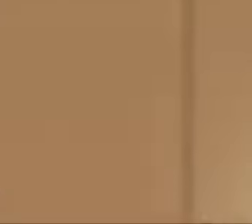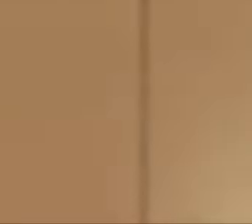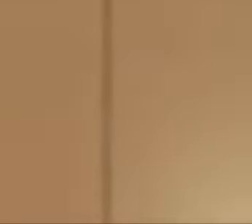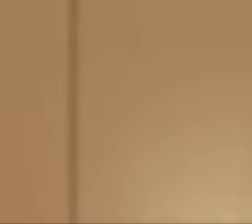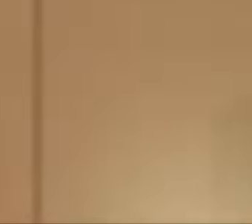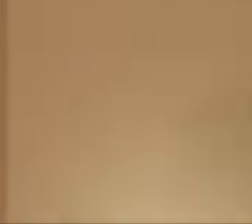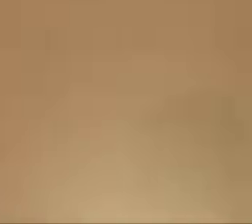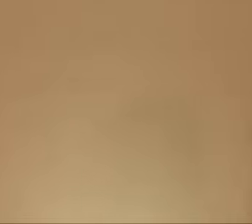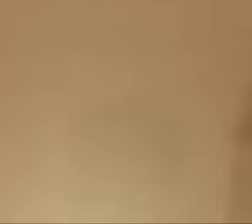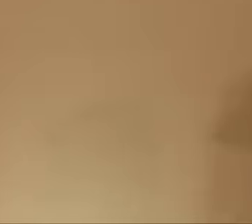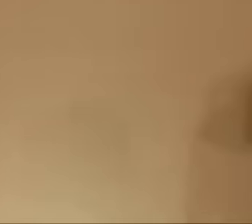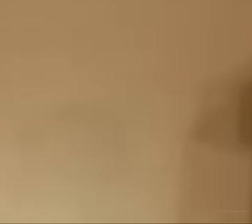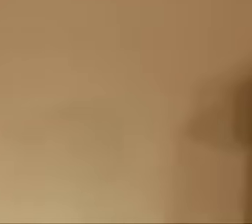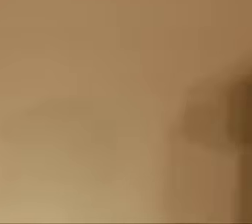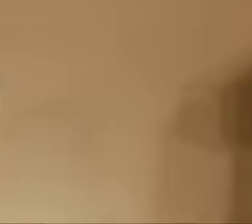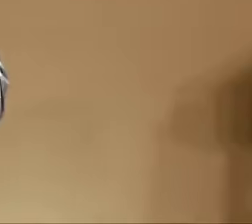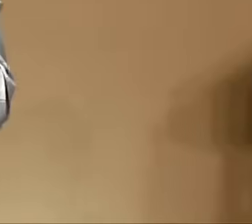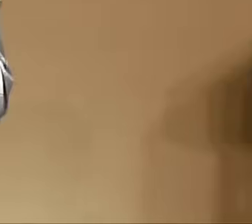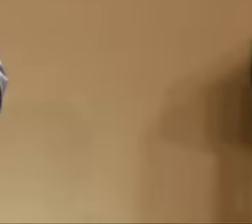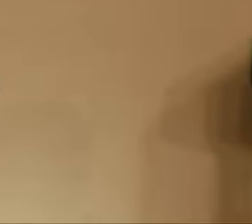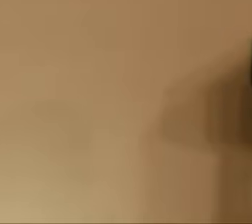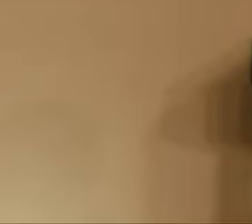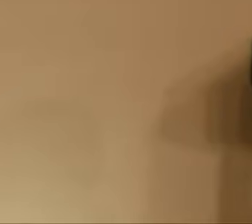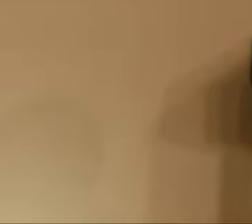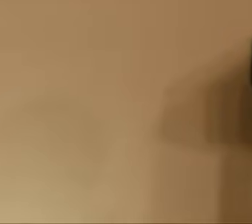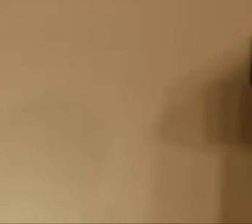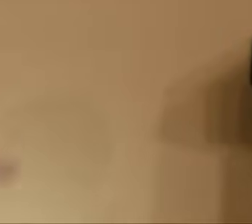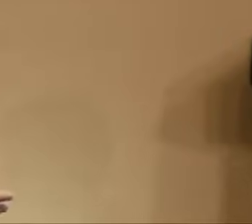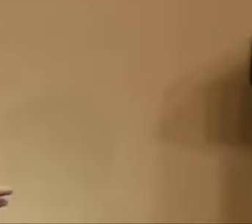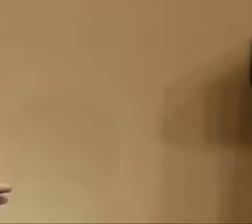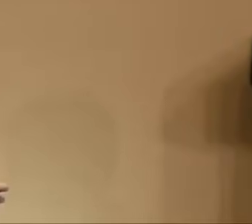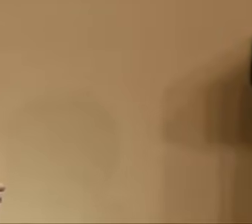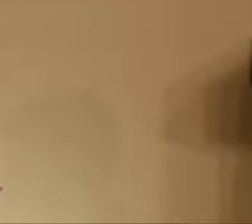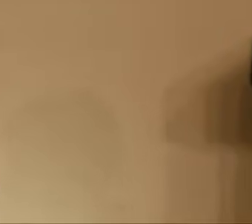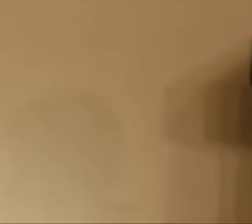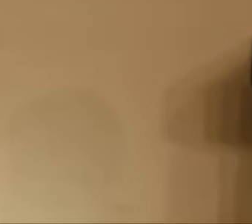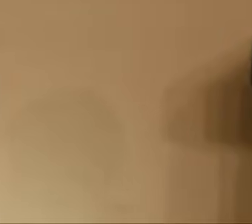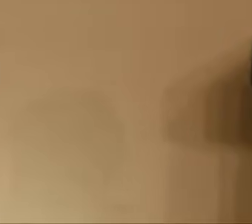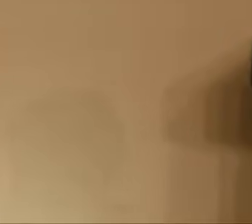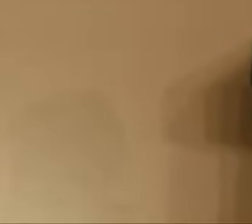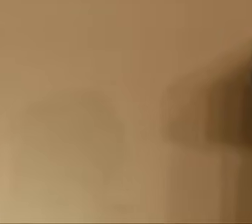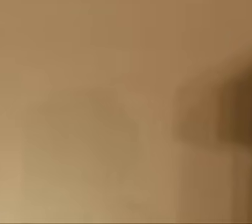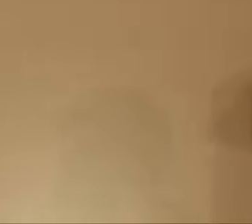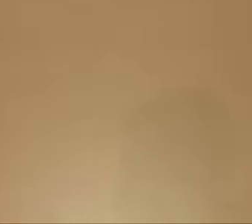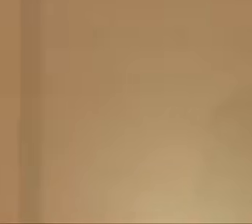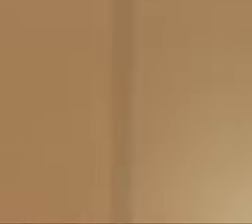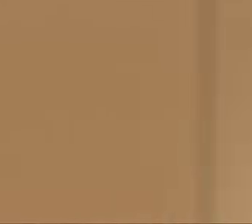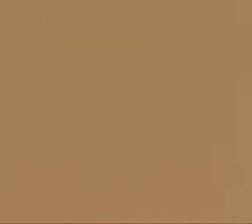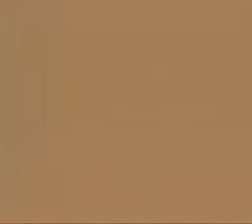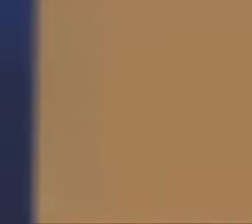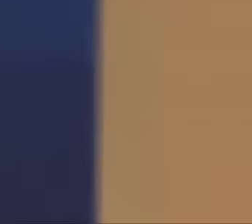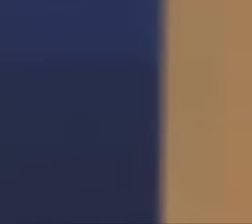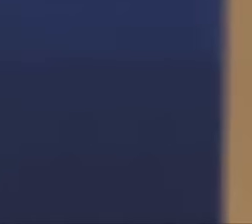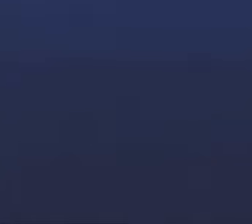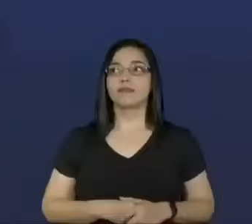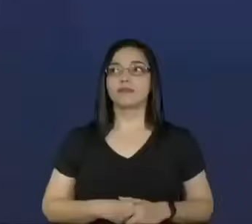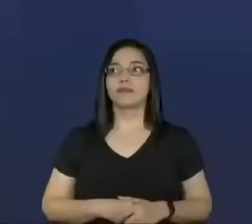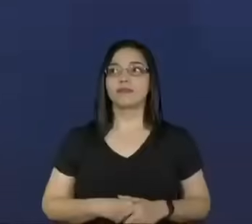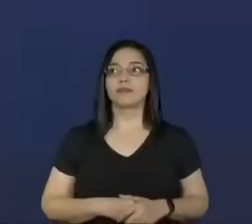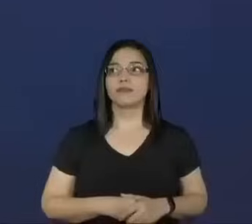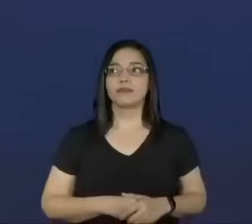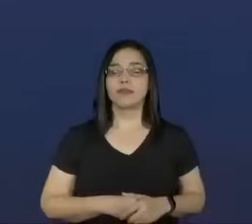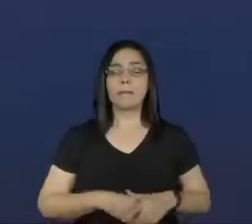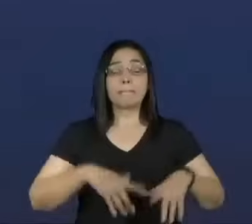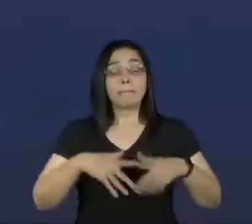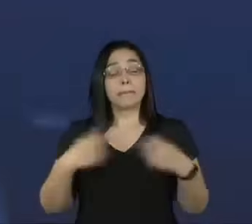a viver a fé em Deus através de Cristo quando você entrega realmente sua vida a Cristo T Falando de